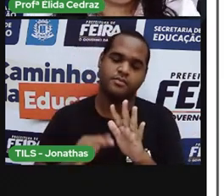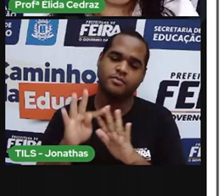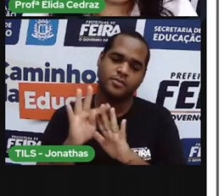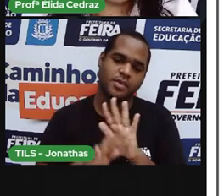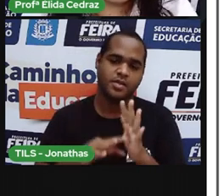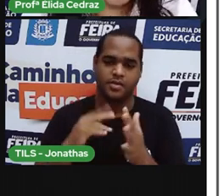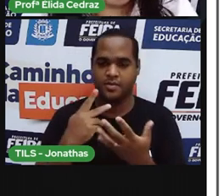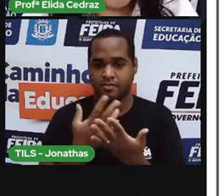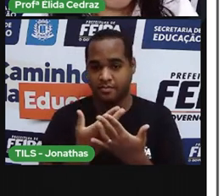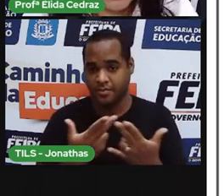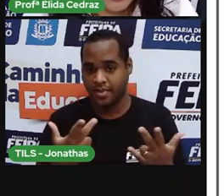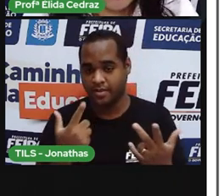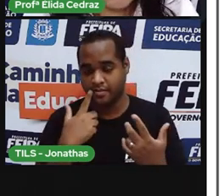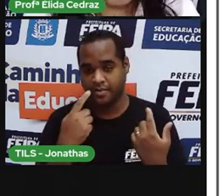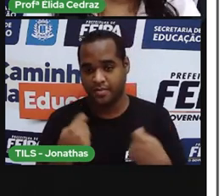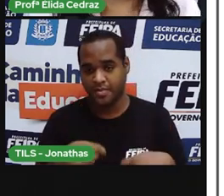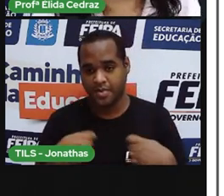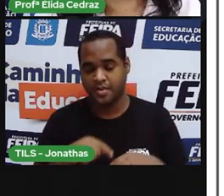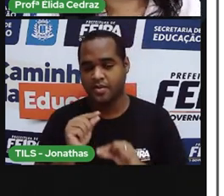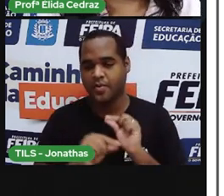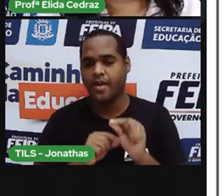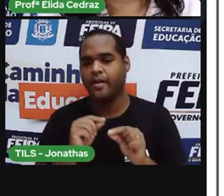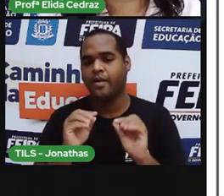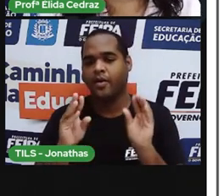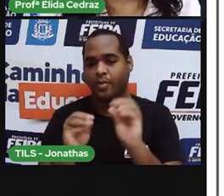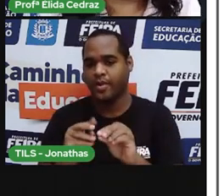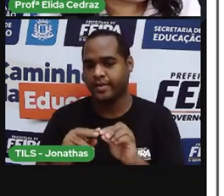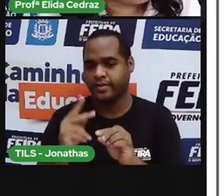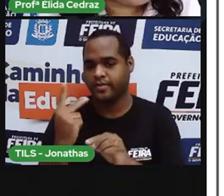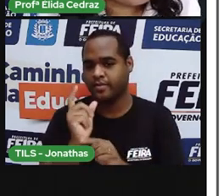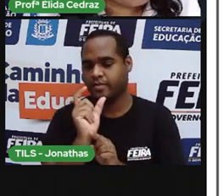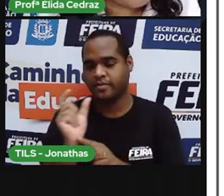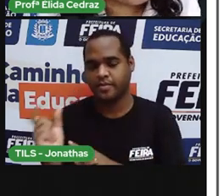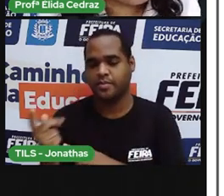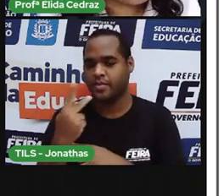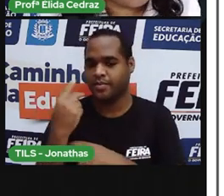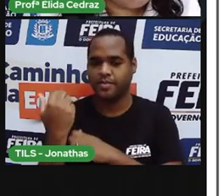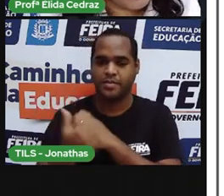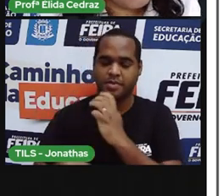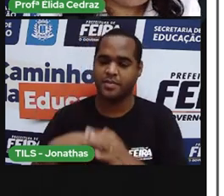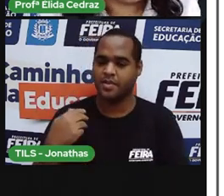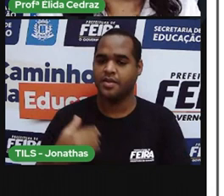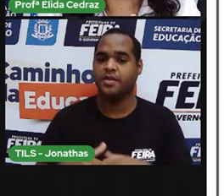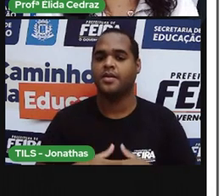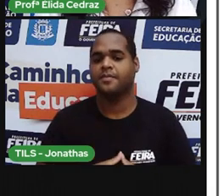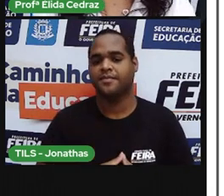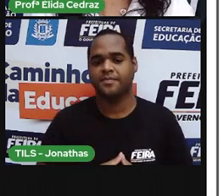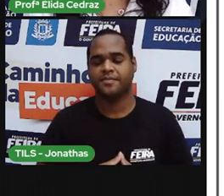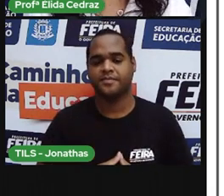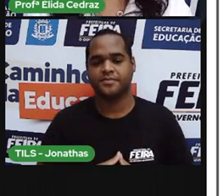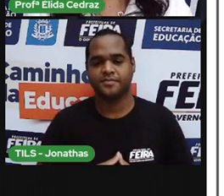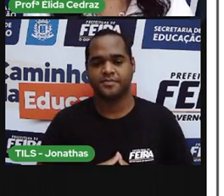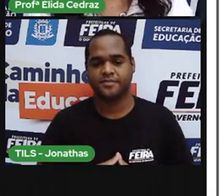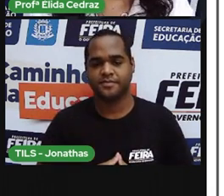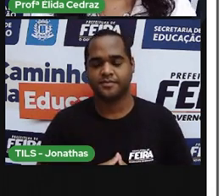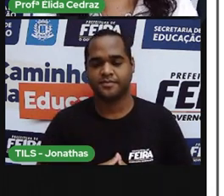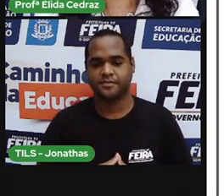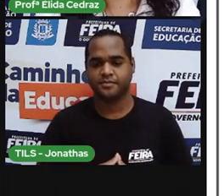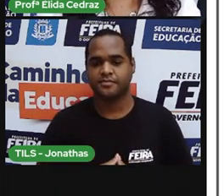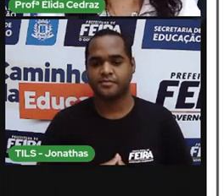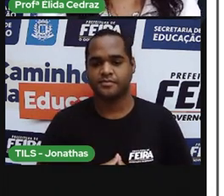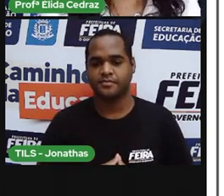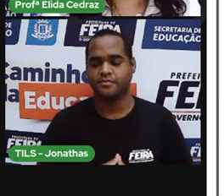vai completar com a palavra. Lembra que precisa de um espaço, tá bem? Ali